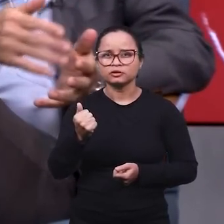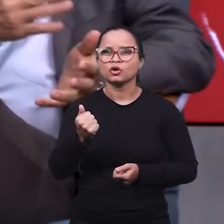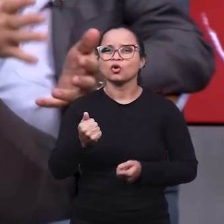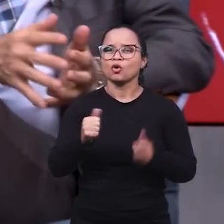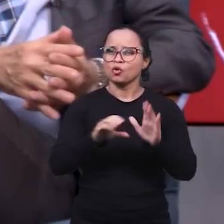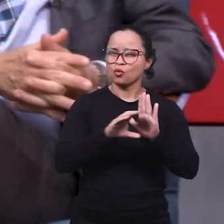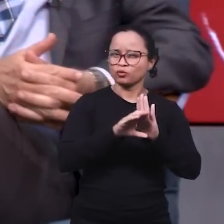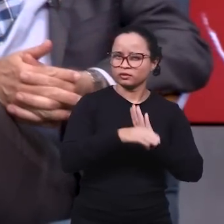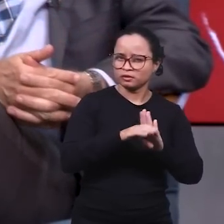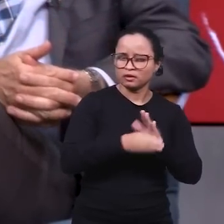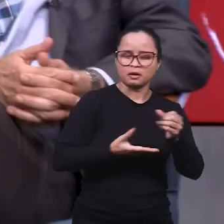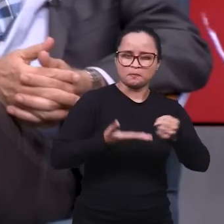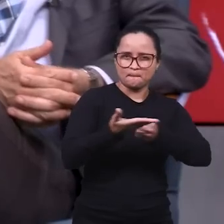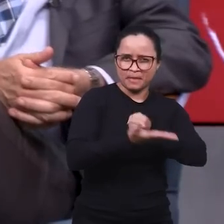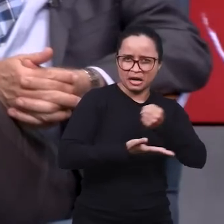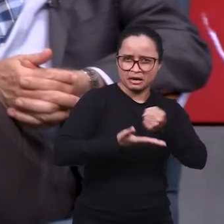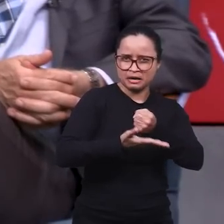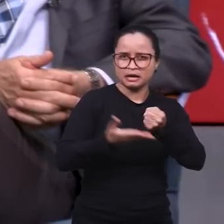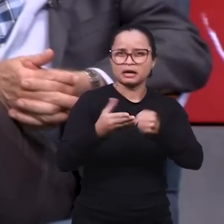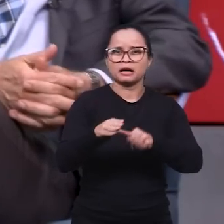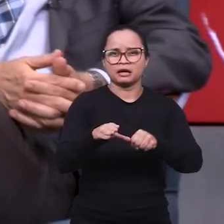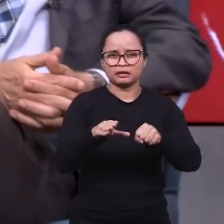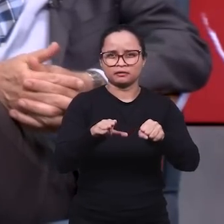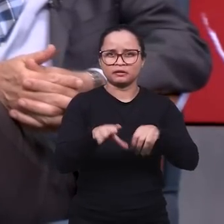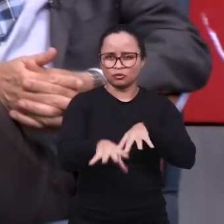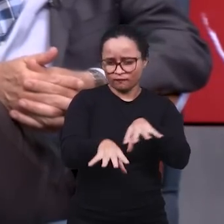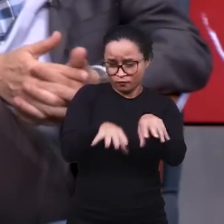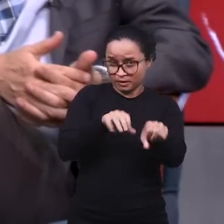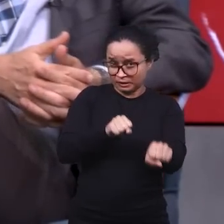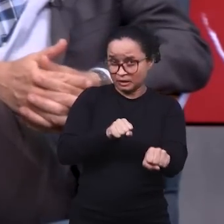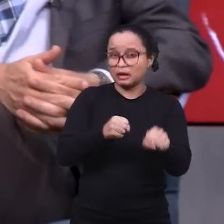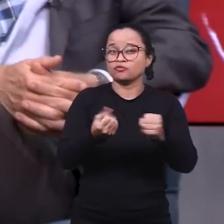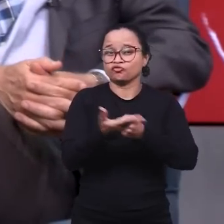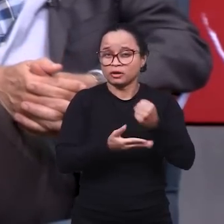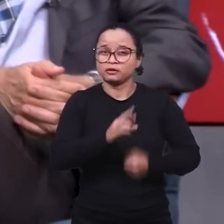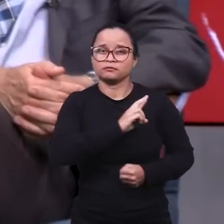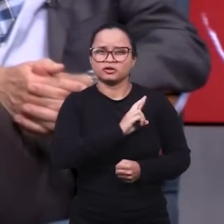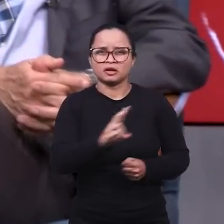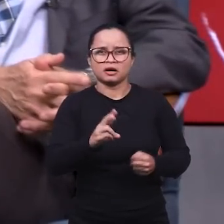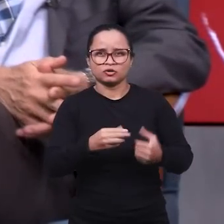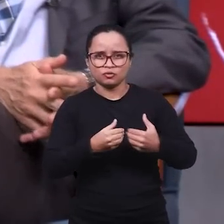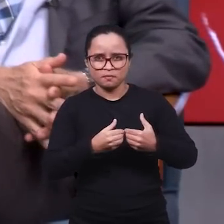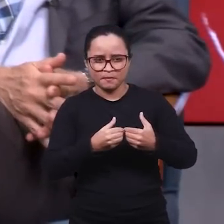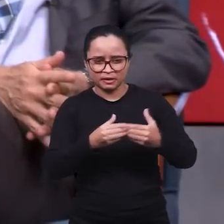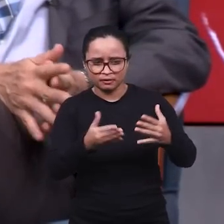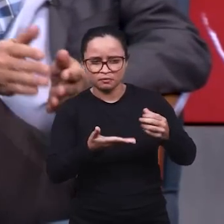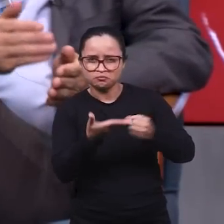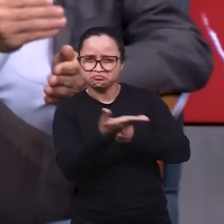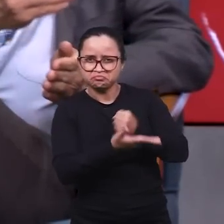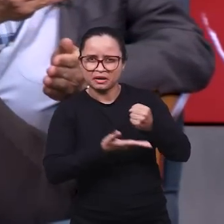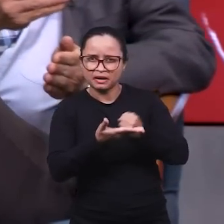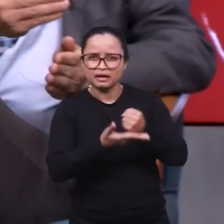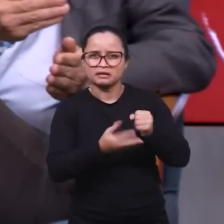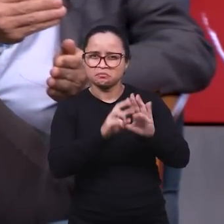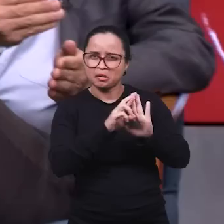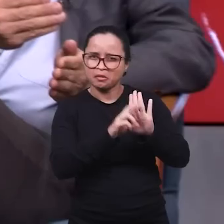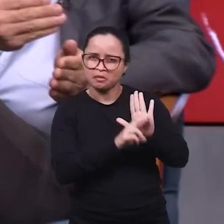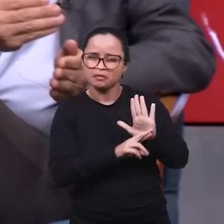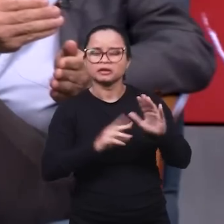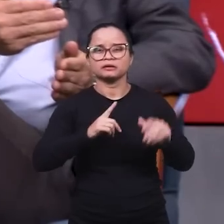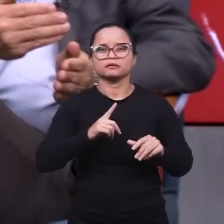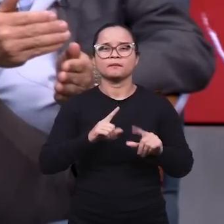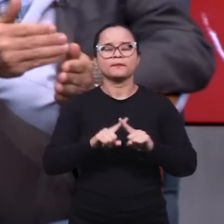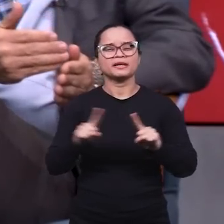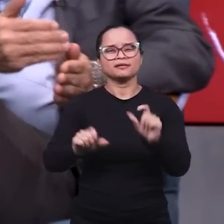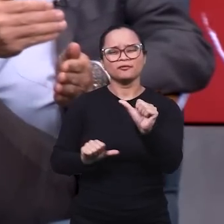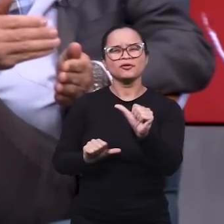seus conceitos, da sua formação religiosa, de todos os seus princípios. Mas qual foi a transformação de